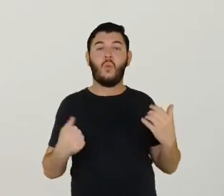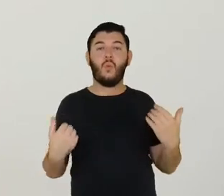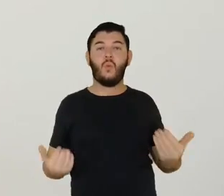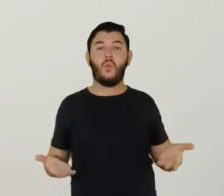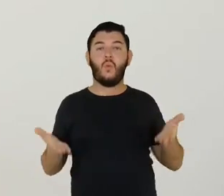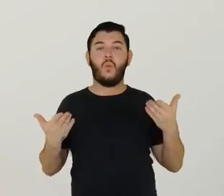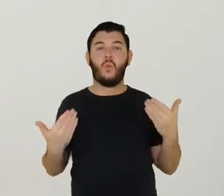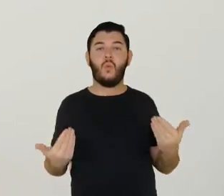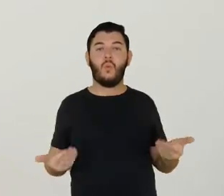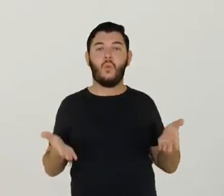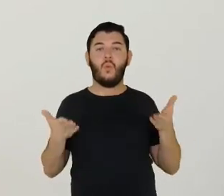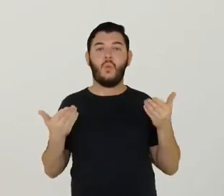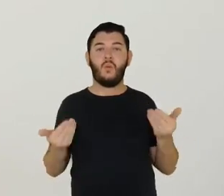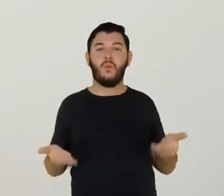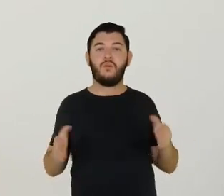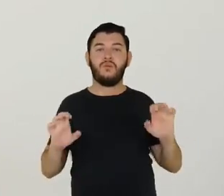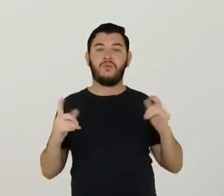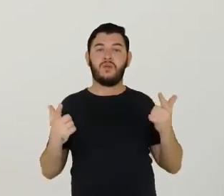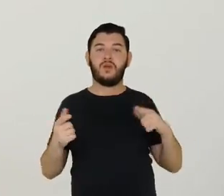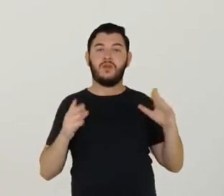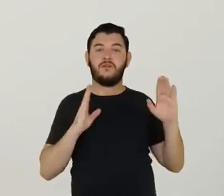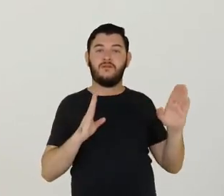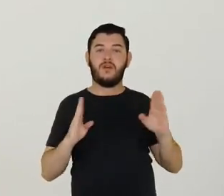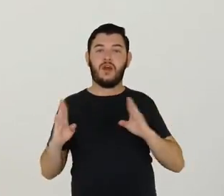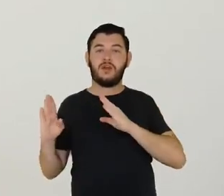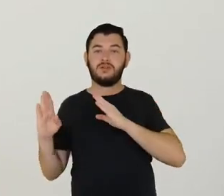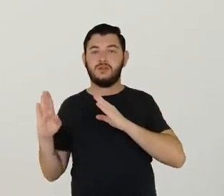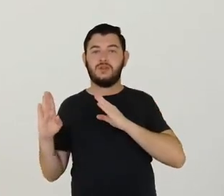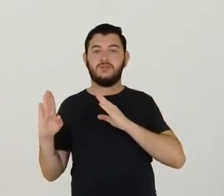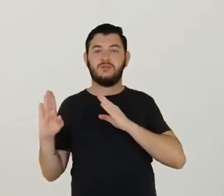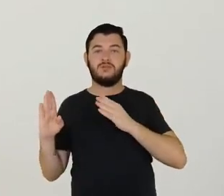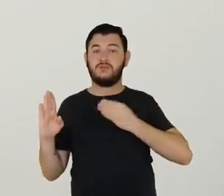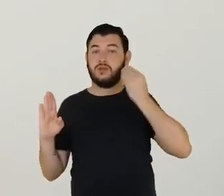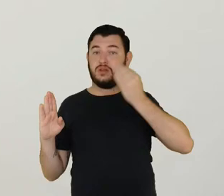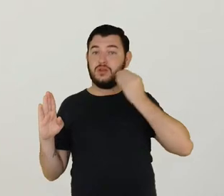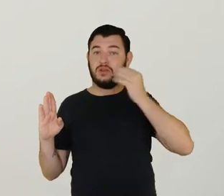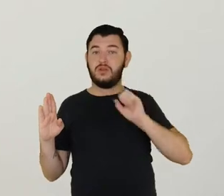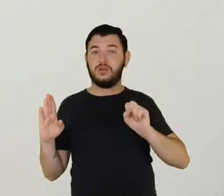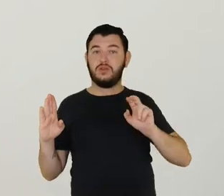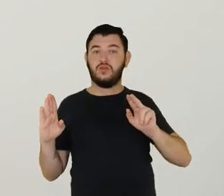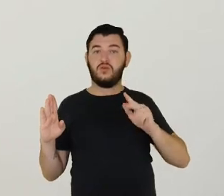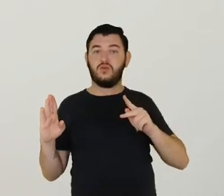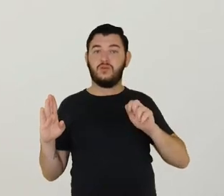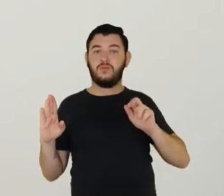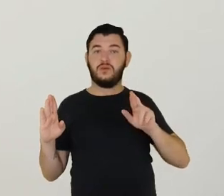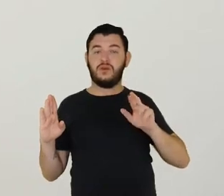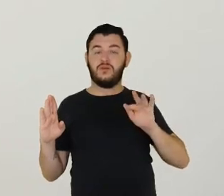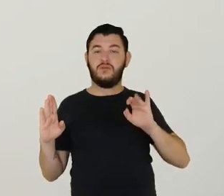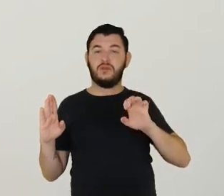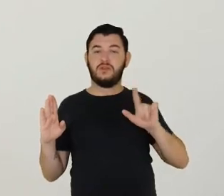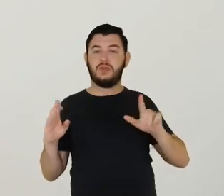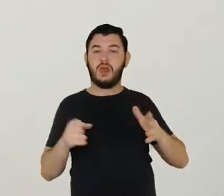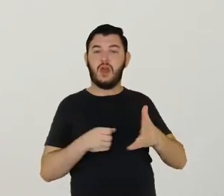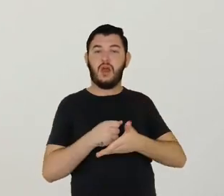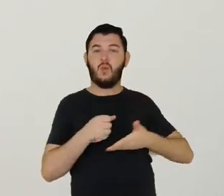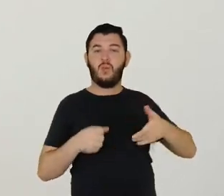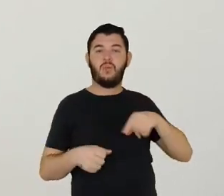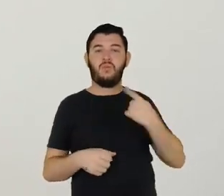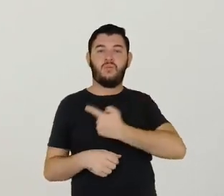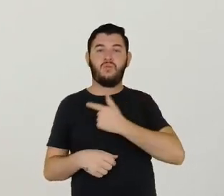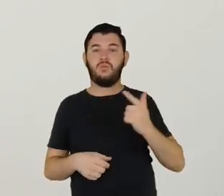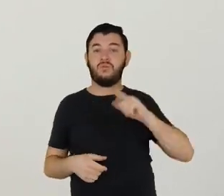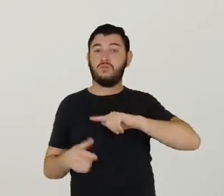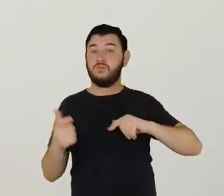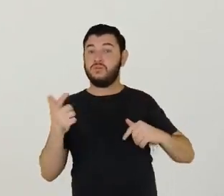mais superficial. Perfeito. Com isso a gente consegue enviar para Cuba